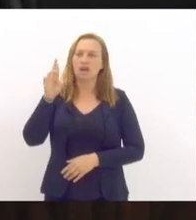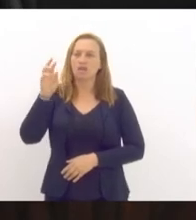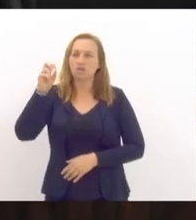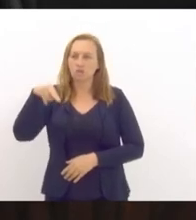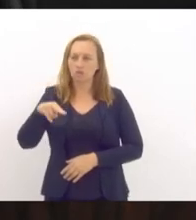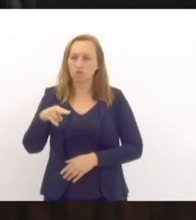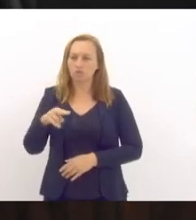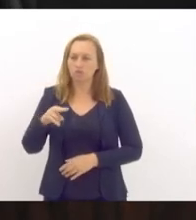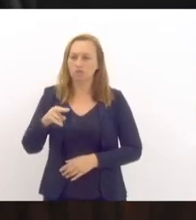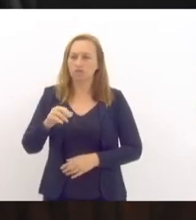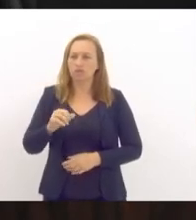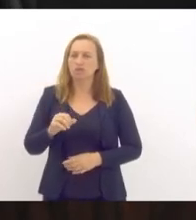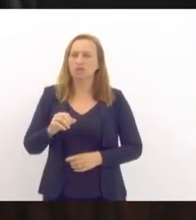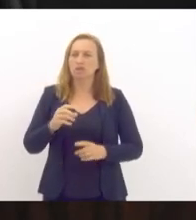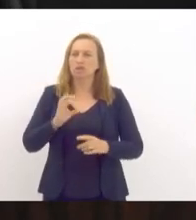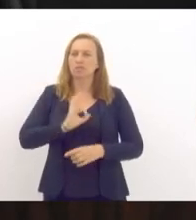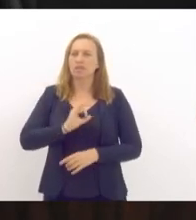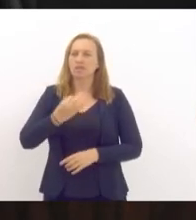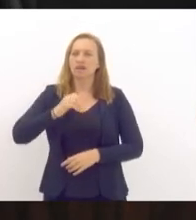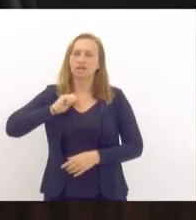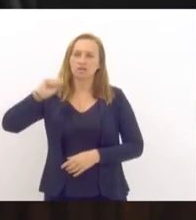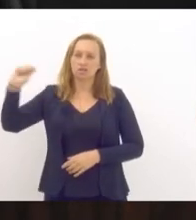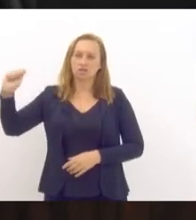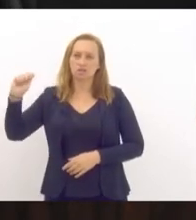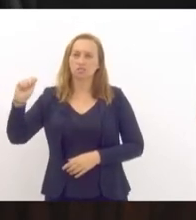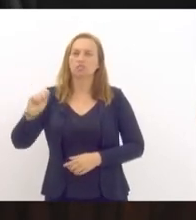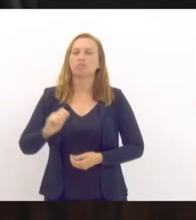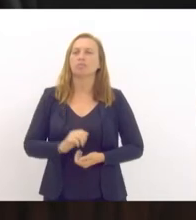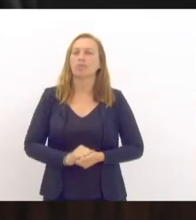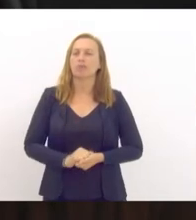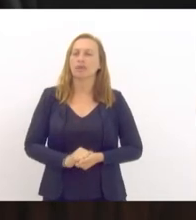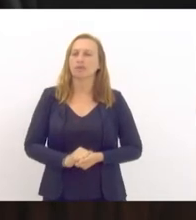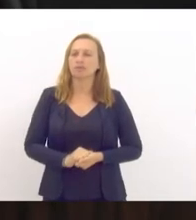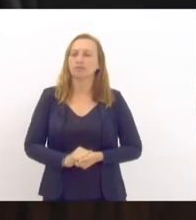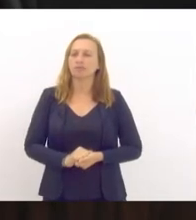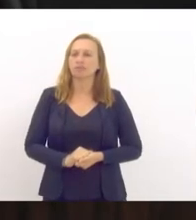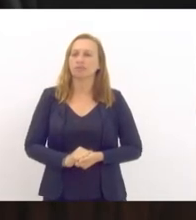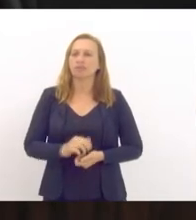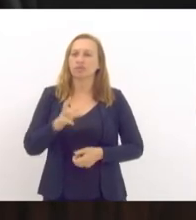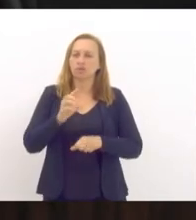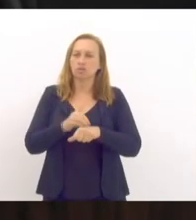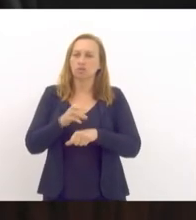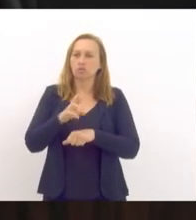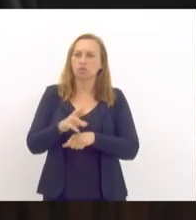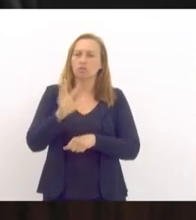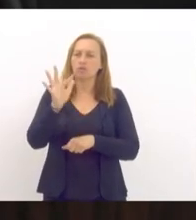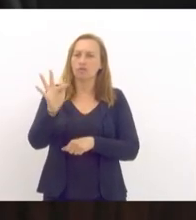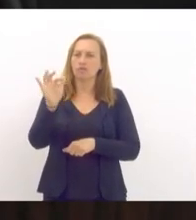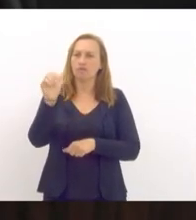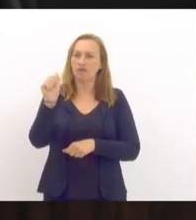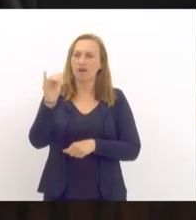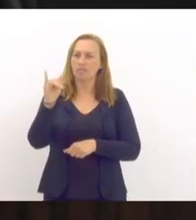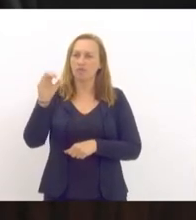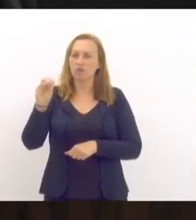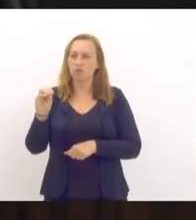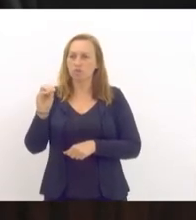que concede a medalha Tiradentes ao seu respectivo diploma ao doutor Fábio José